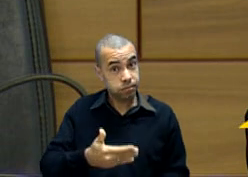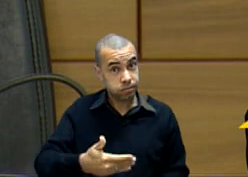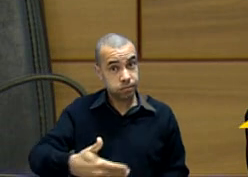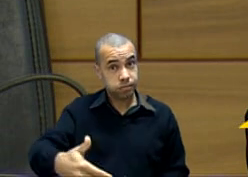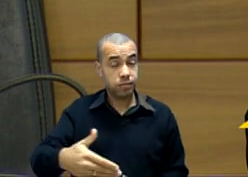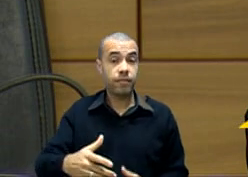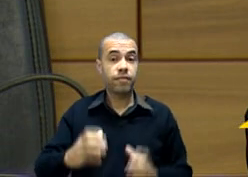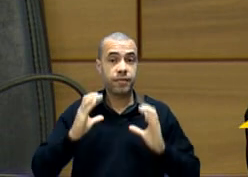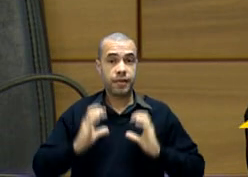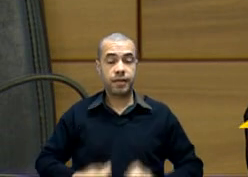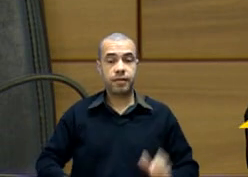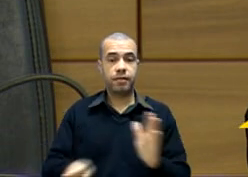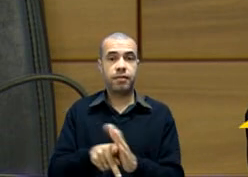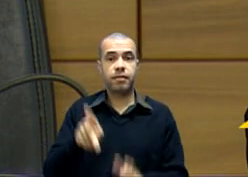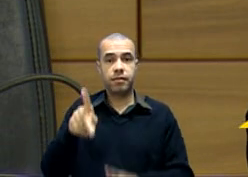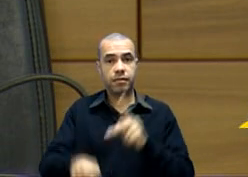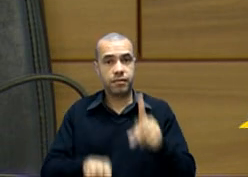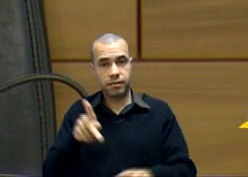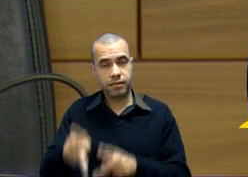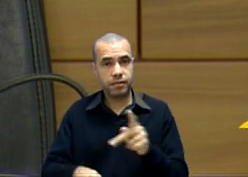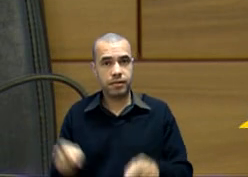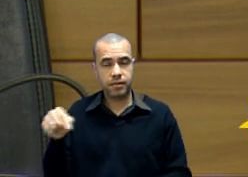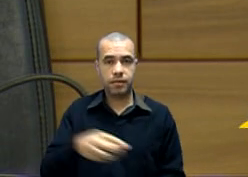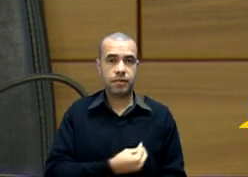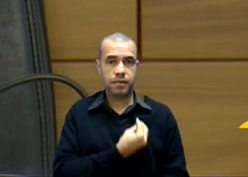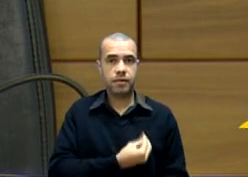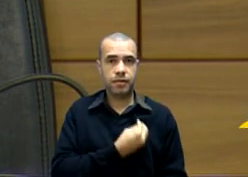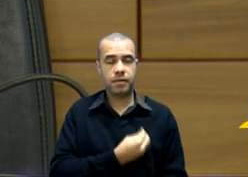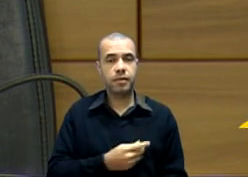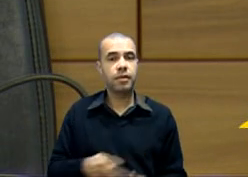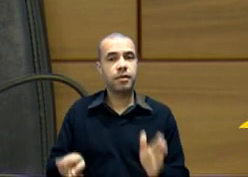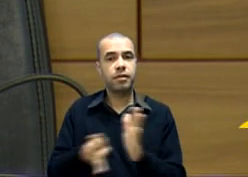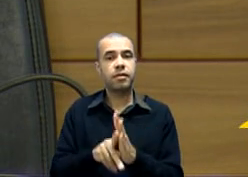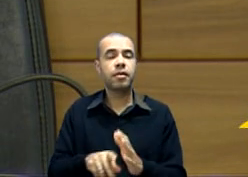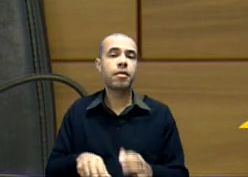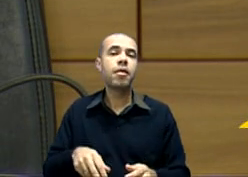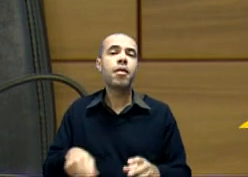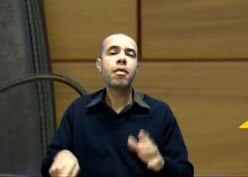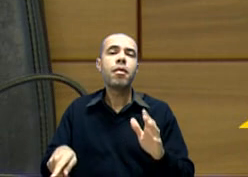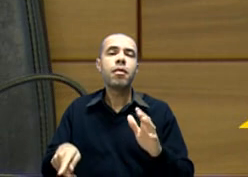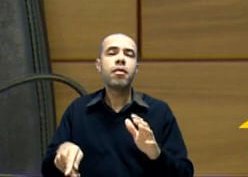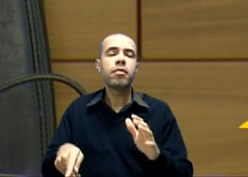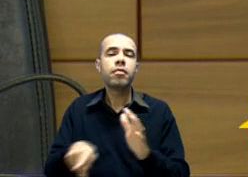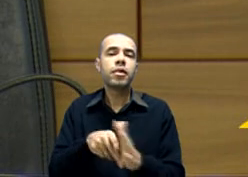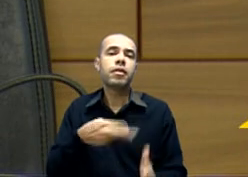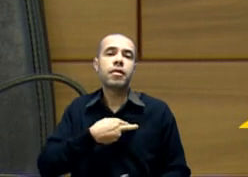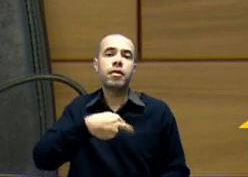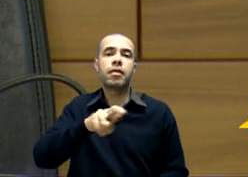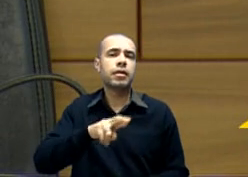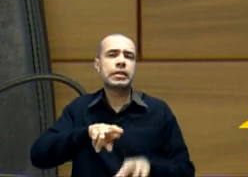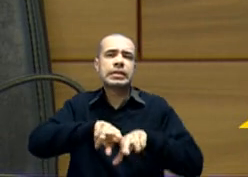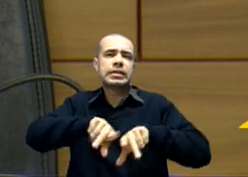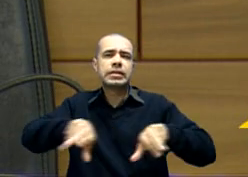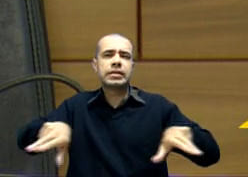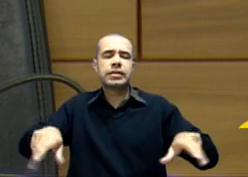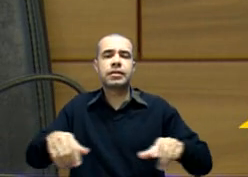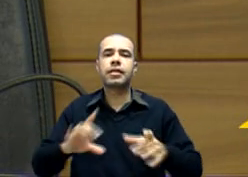Cidadania e Participação Popular o Fórum Interreligioso para a Cultura de Paz e Liberdade de